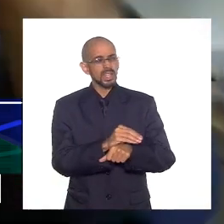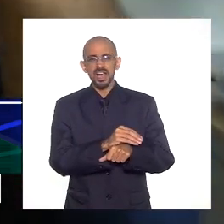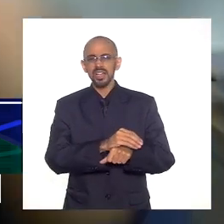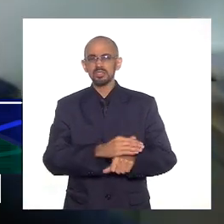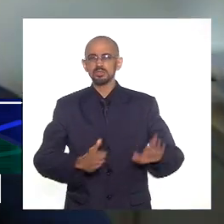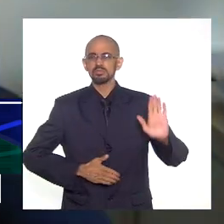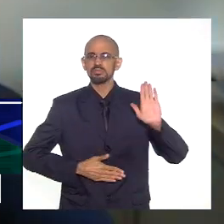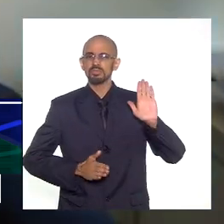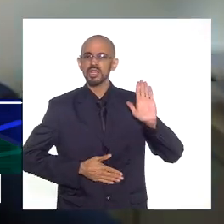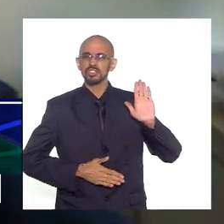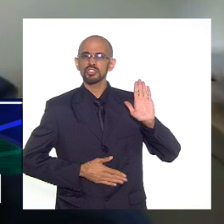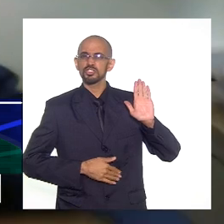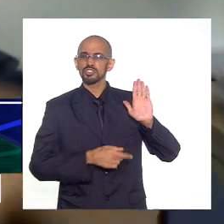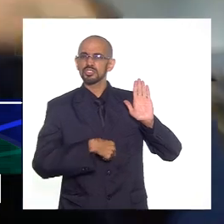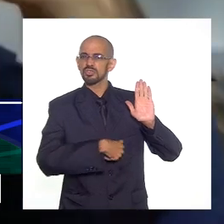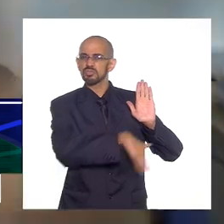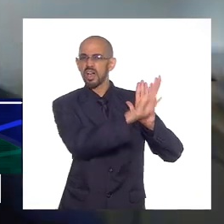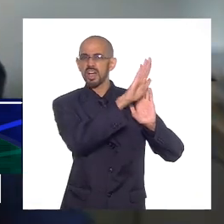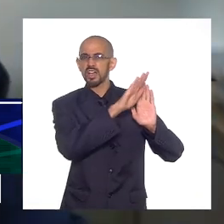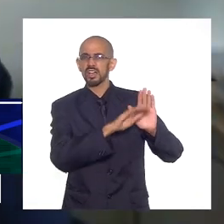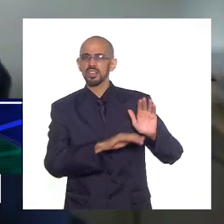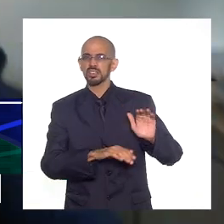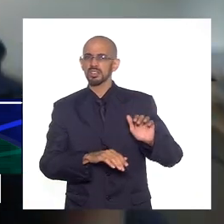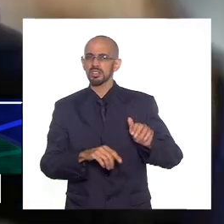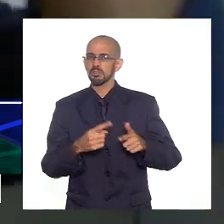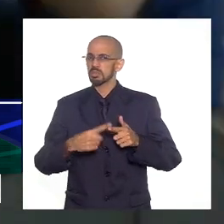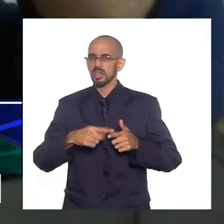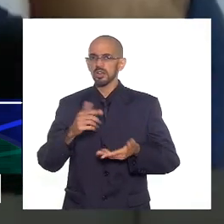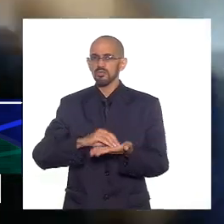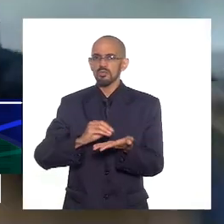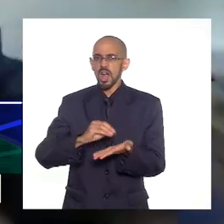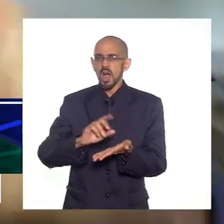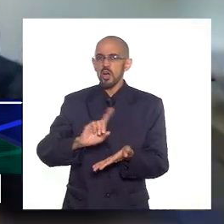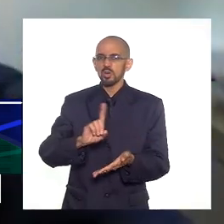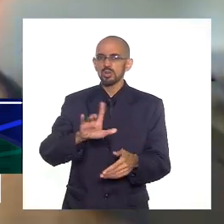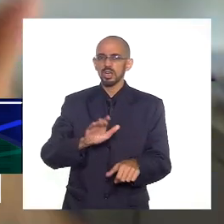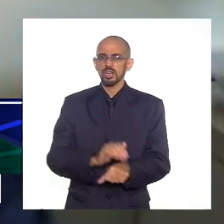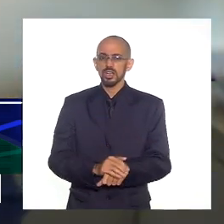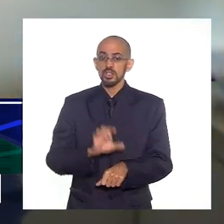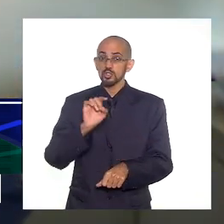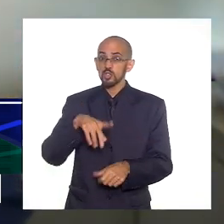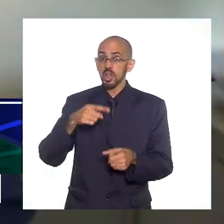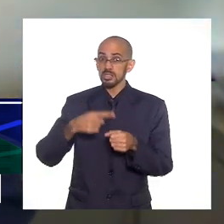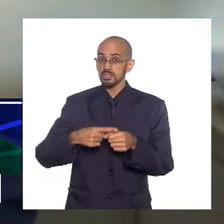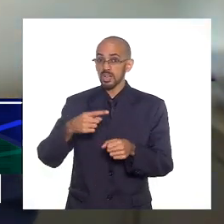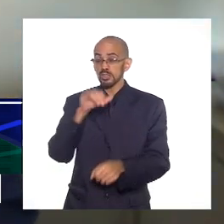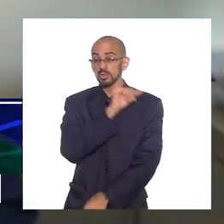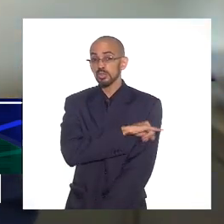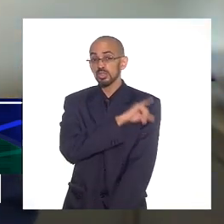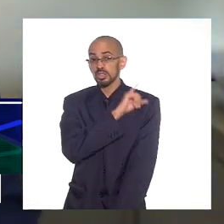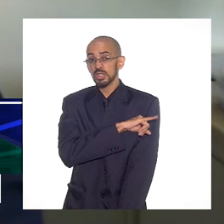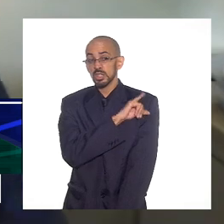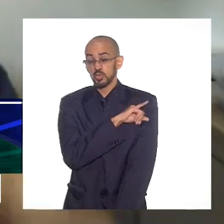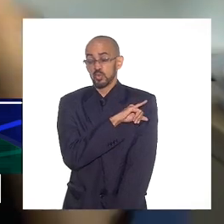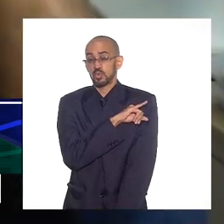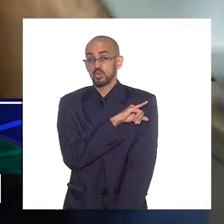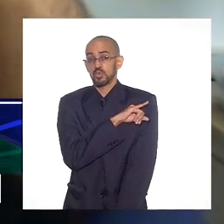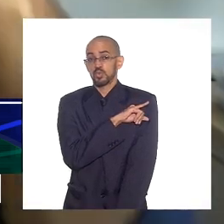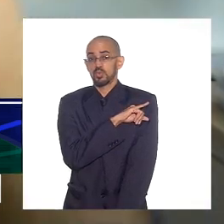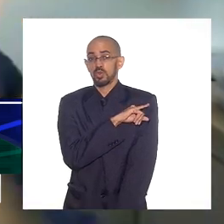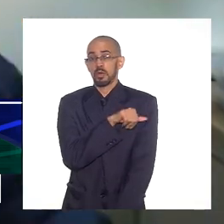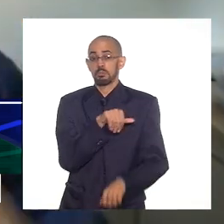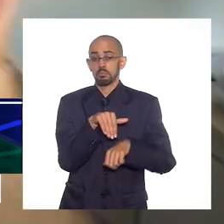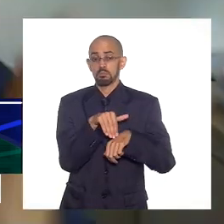dos bandidos, que não faltam. Só na cidade do Rio de Janeiro, deputada Marta, mais